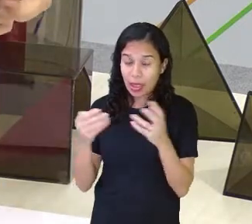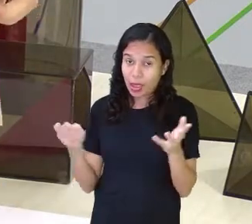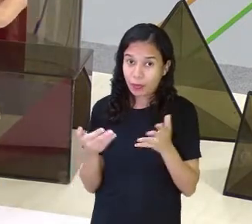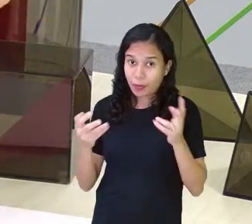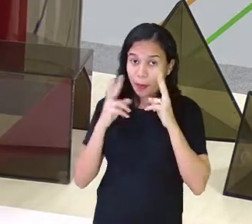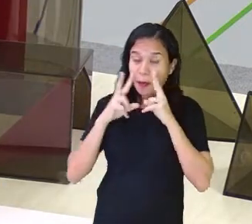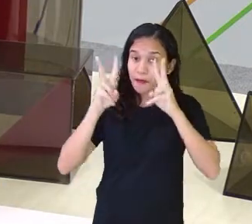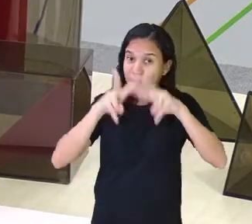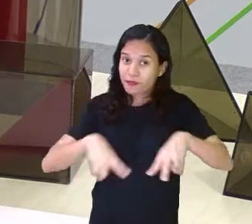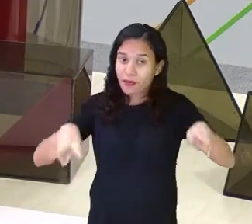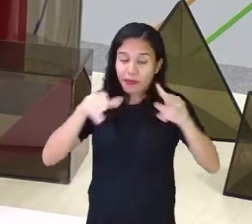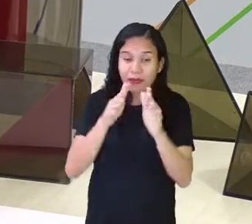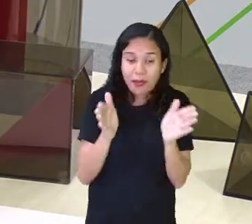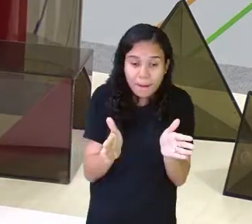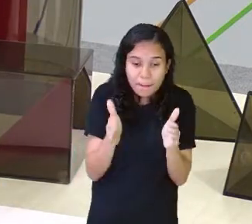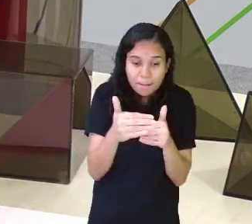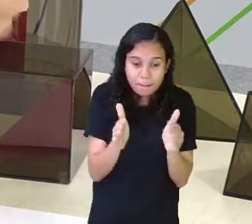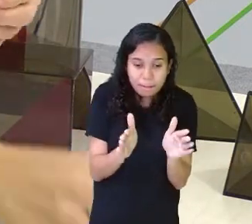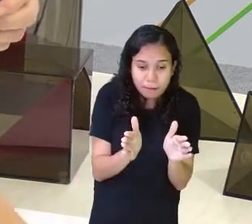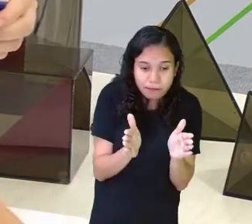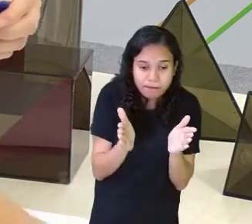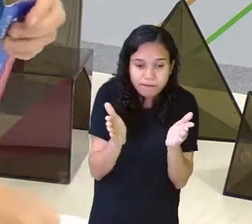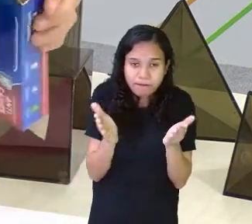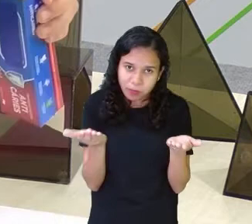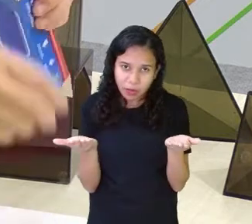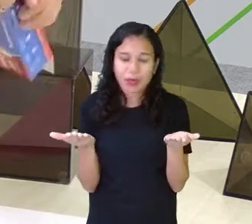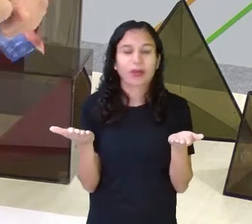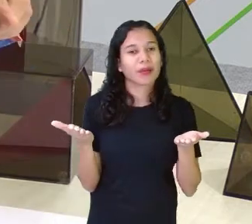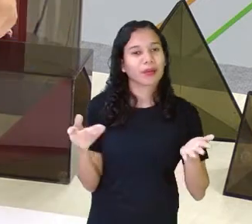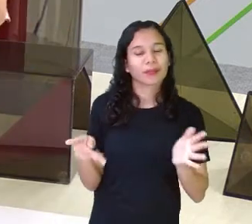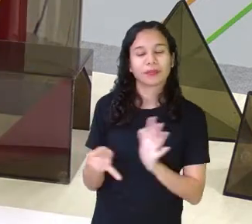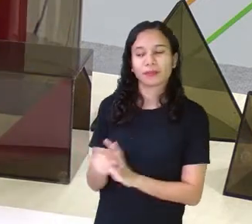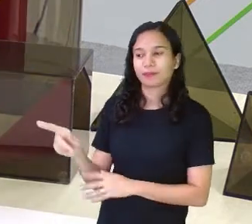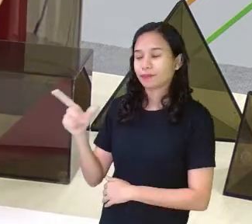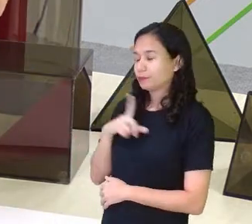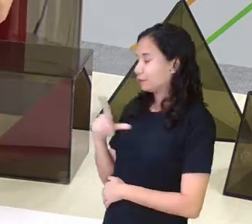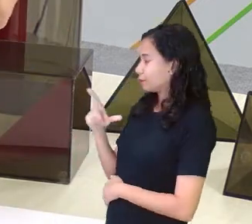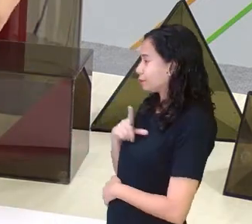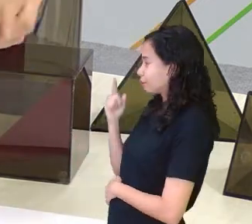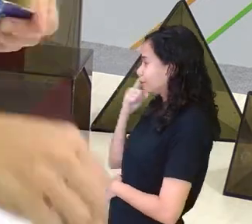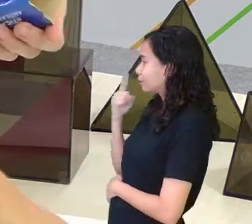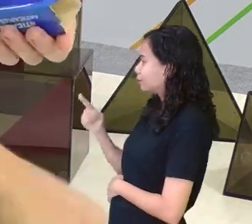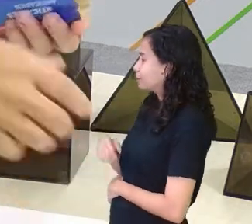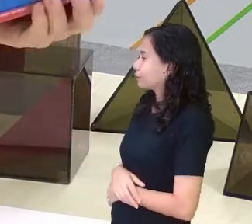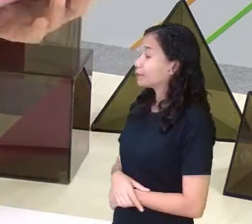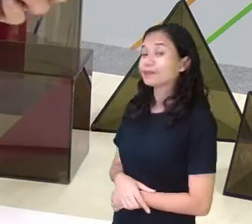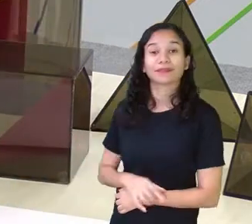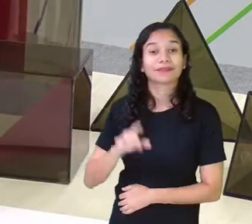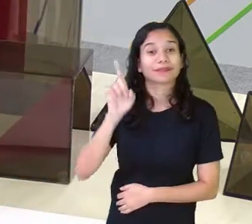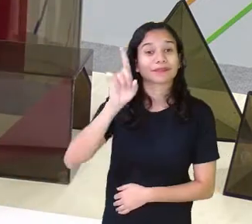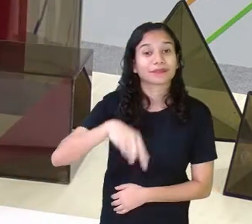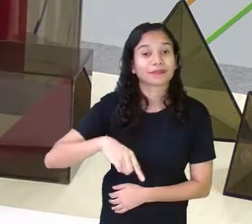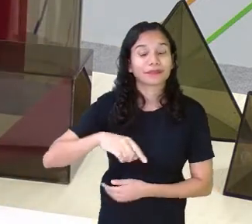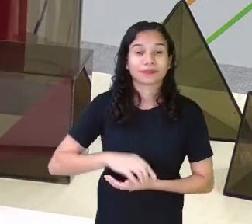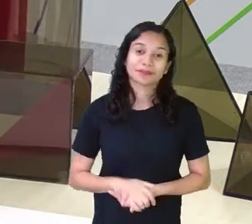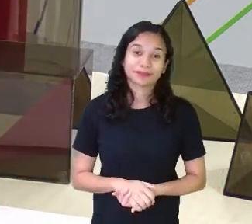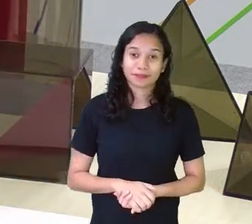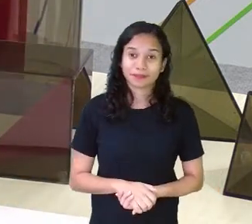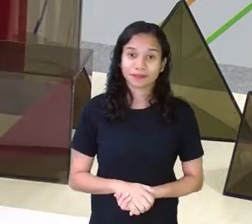a planificação dessa caixinha. Que é